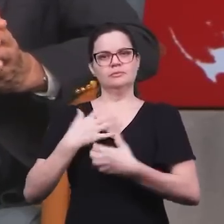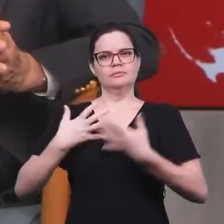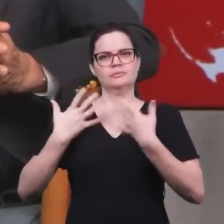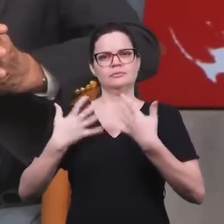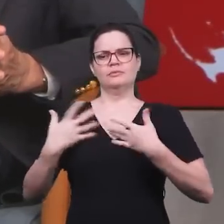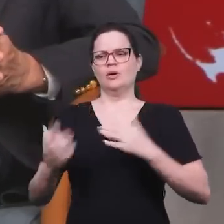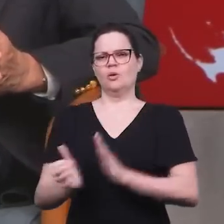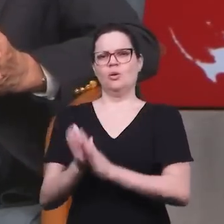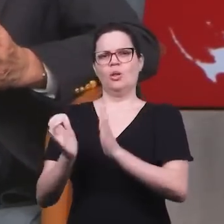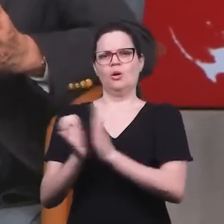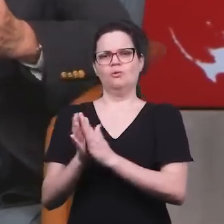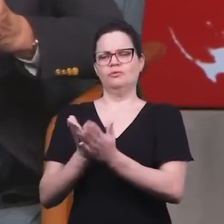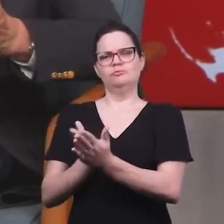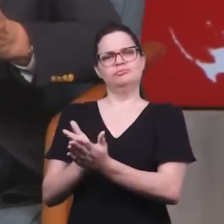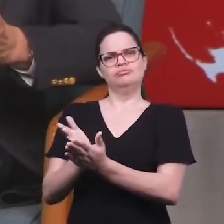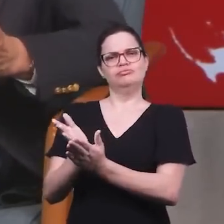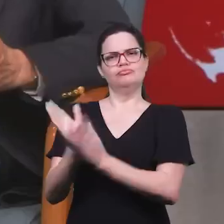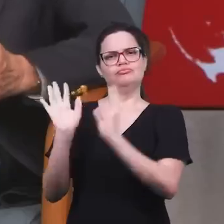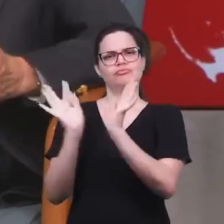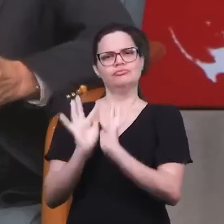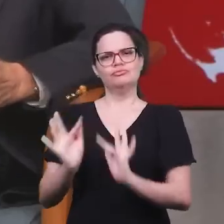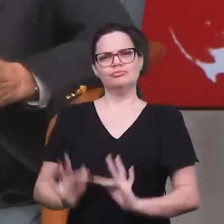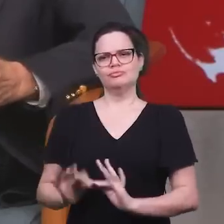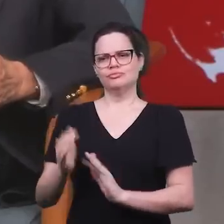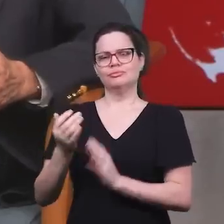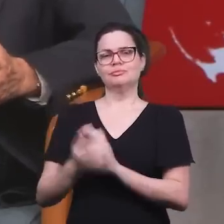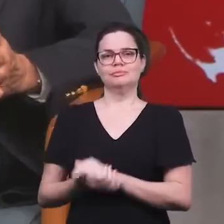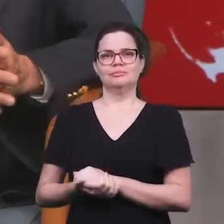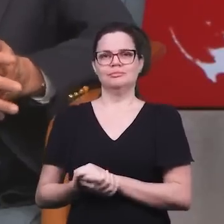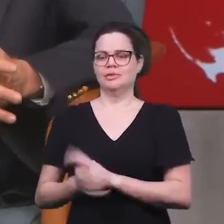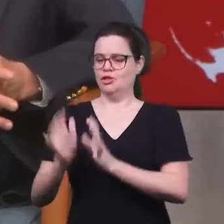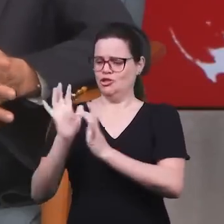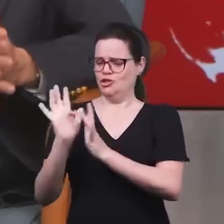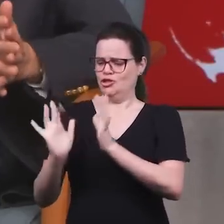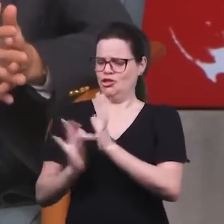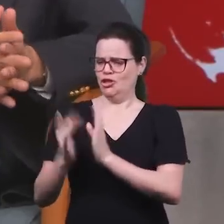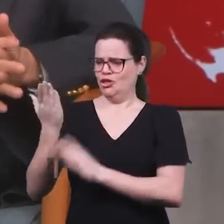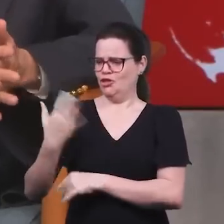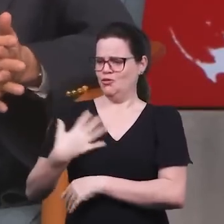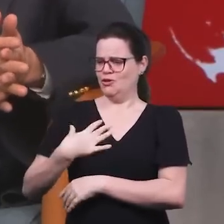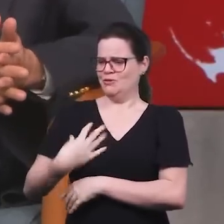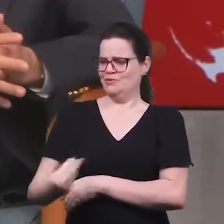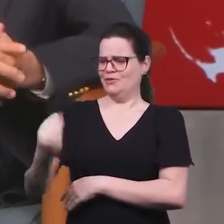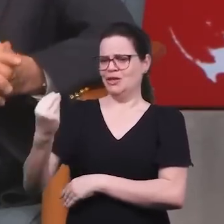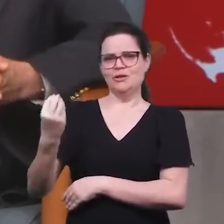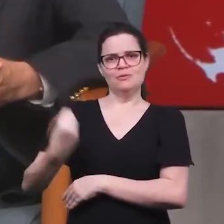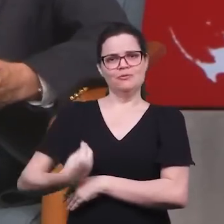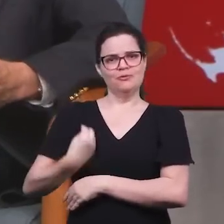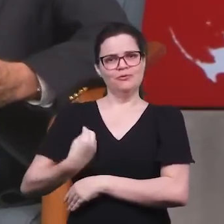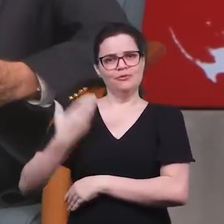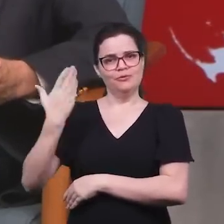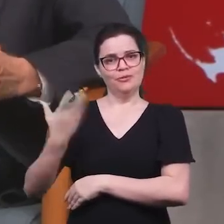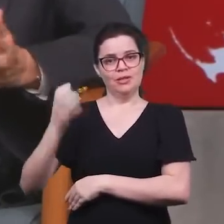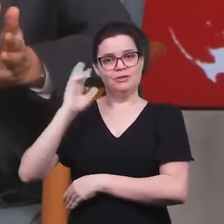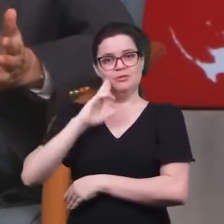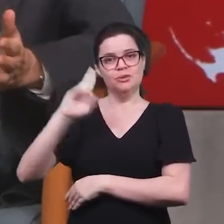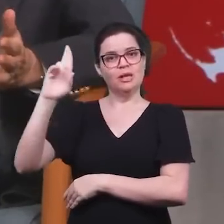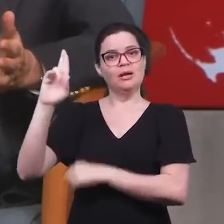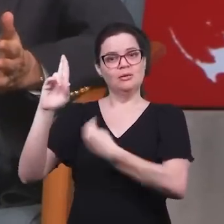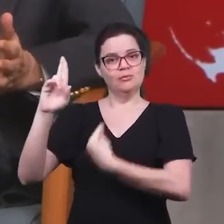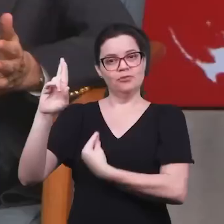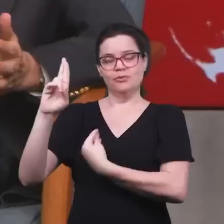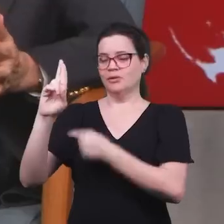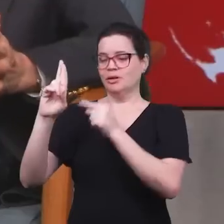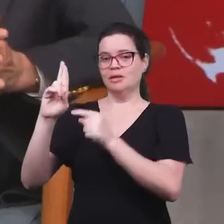louvor, a presença de um filho, mas que está vivo. Jesus está vivo, que o